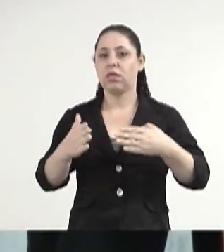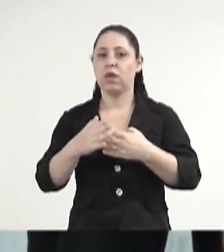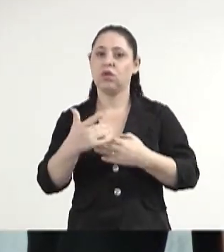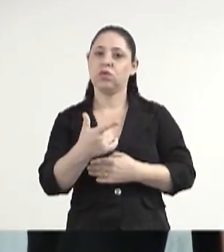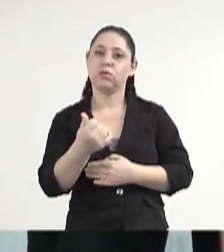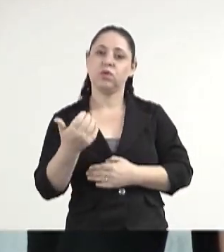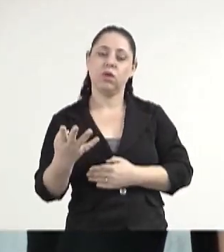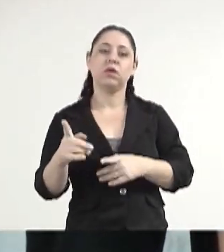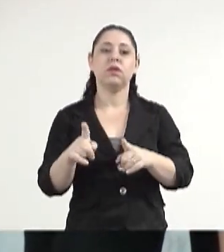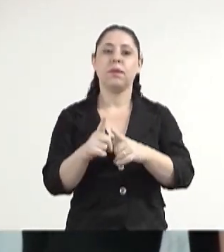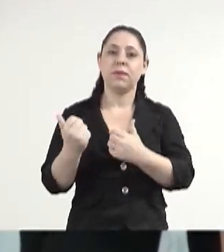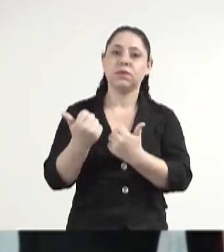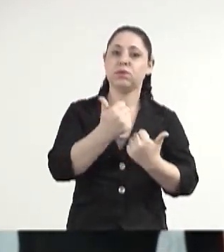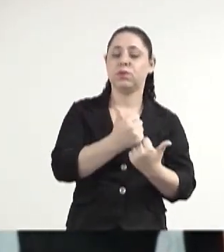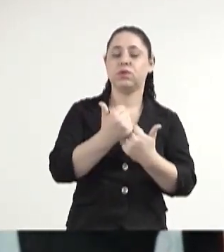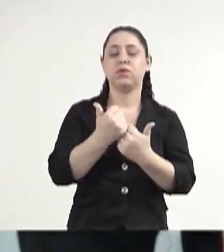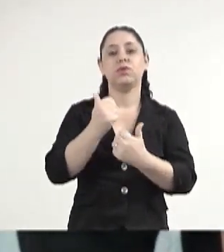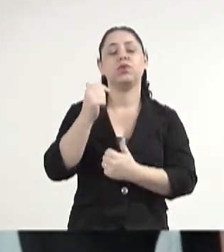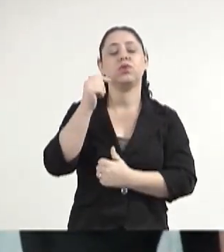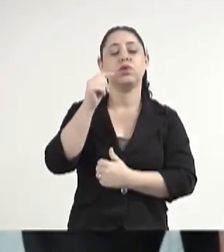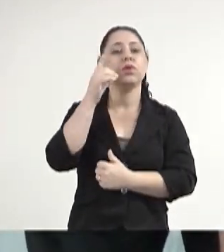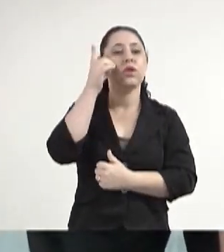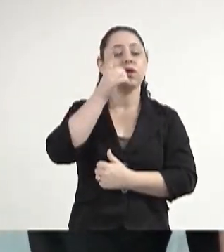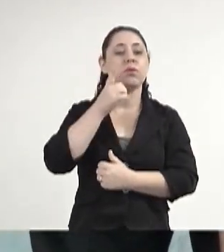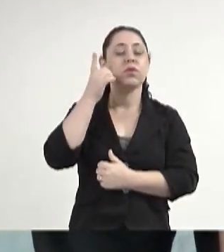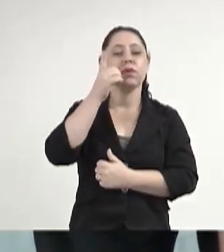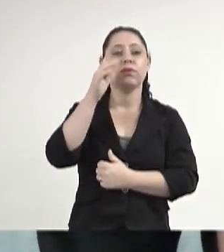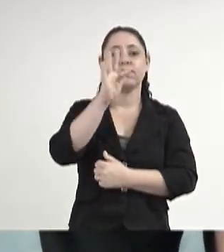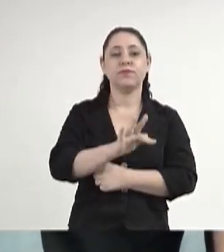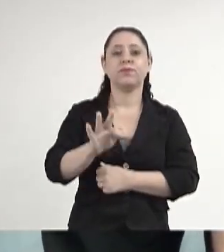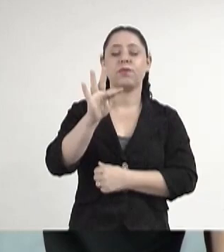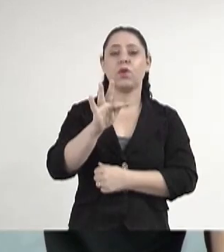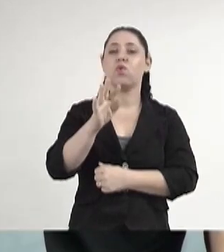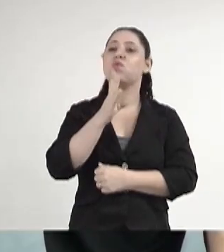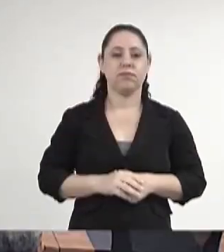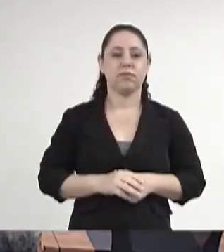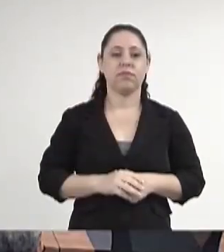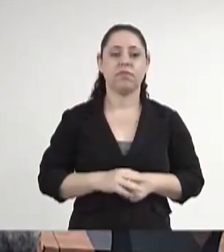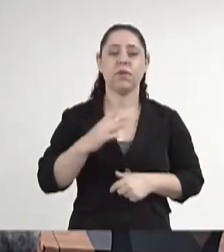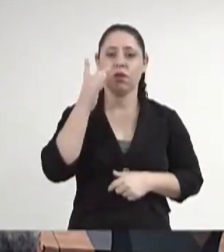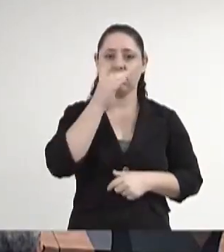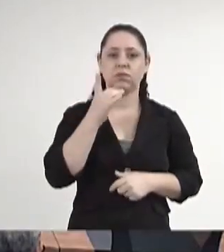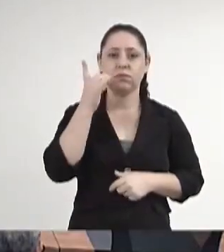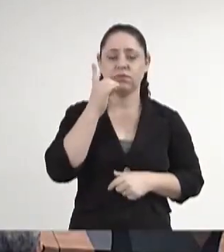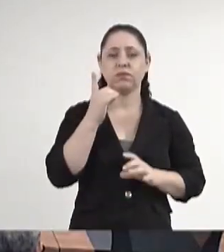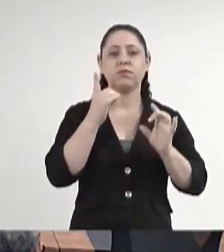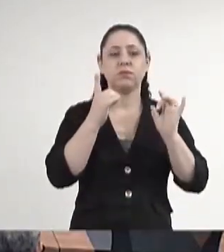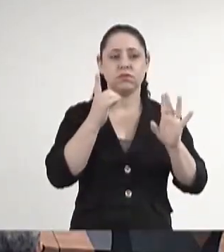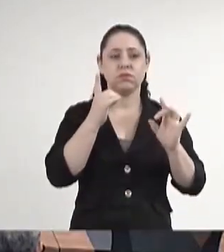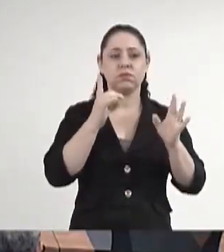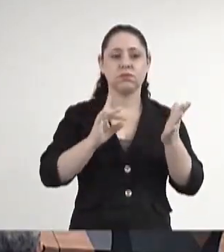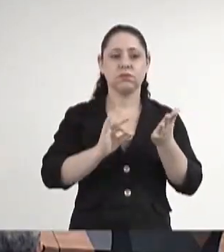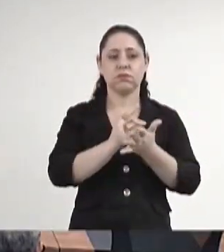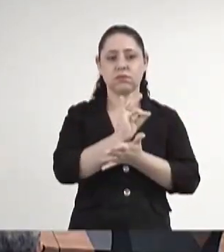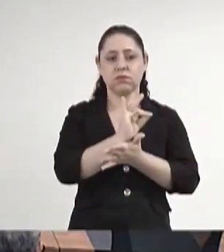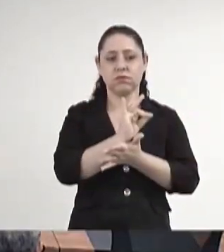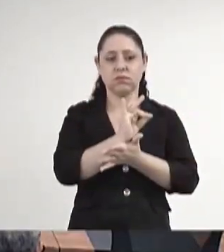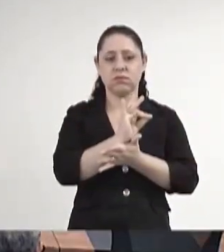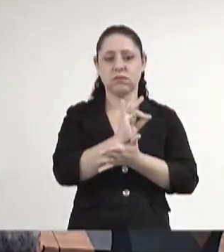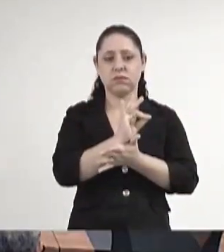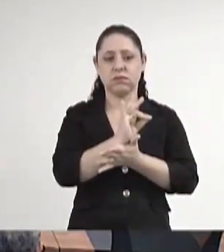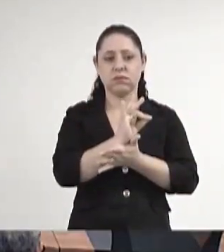2004, foi suplente também de deputado federal, conhecido como cowboy do rádio. Deputado, só para